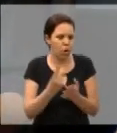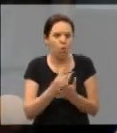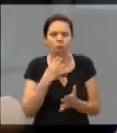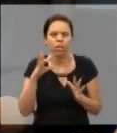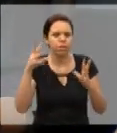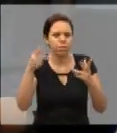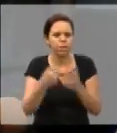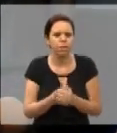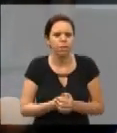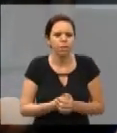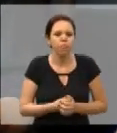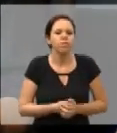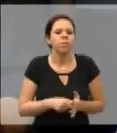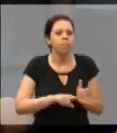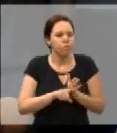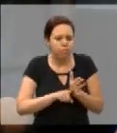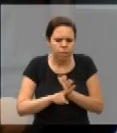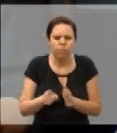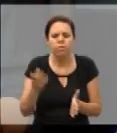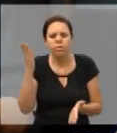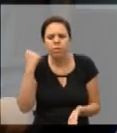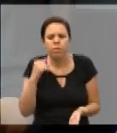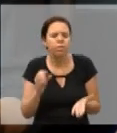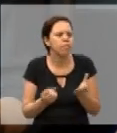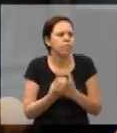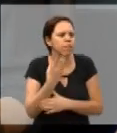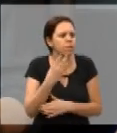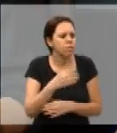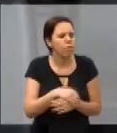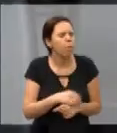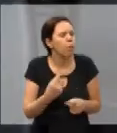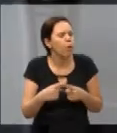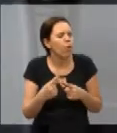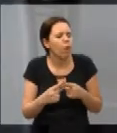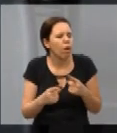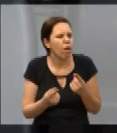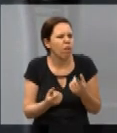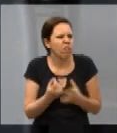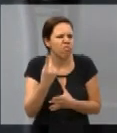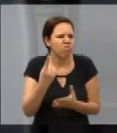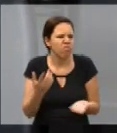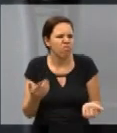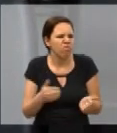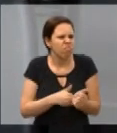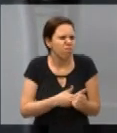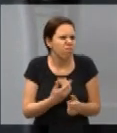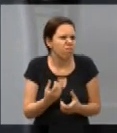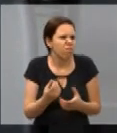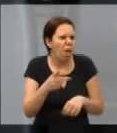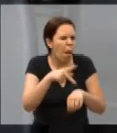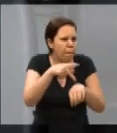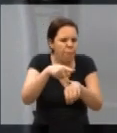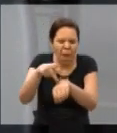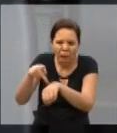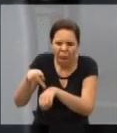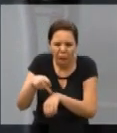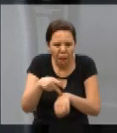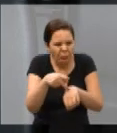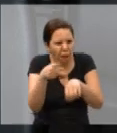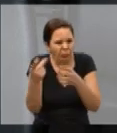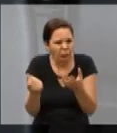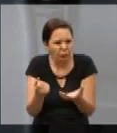eles partem para essa busca do motivo das mortes, dos mistérios dessas pedras.